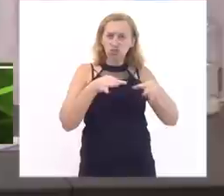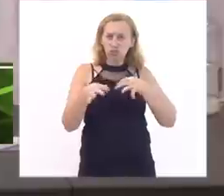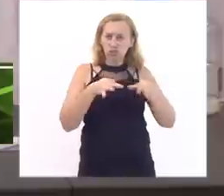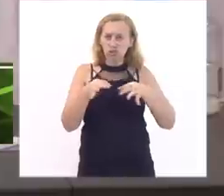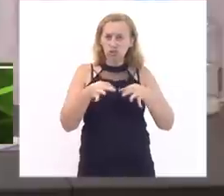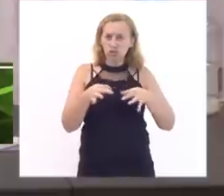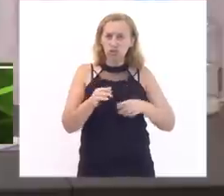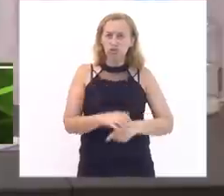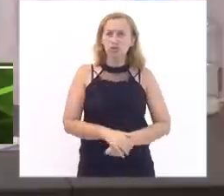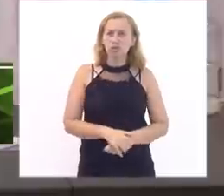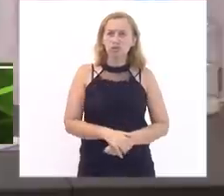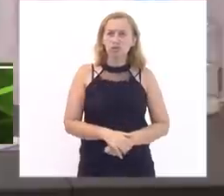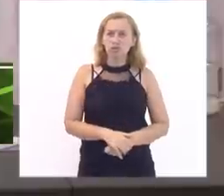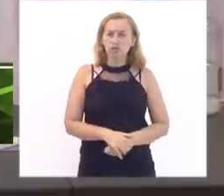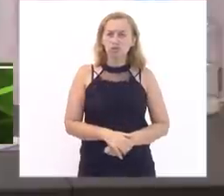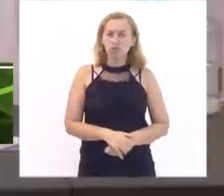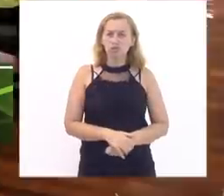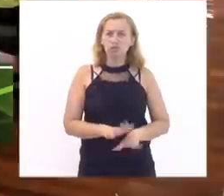controladoria.